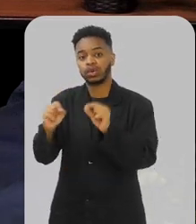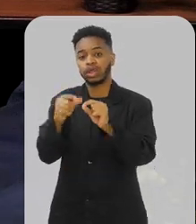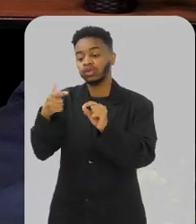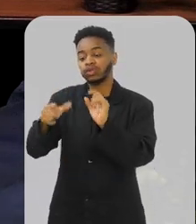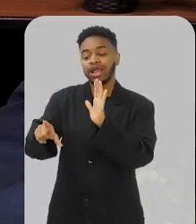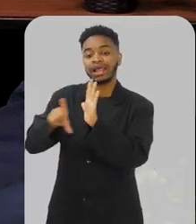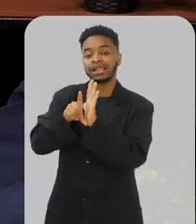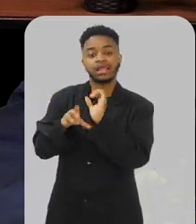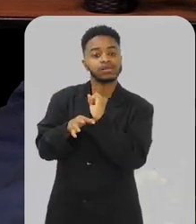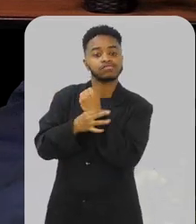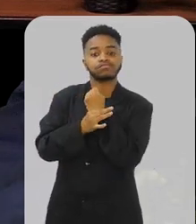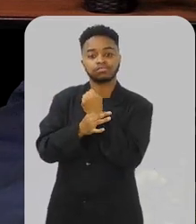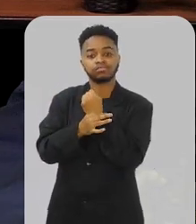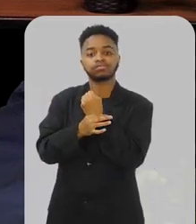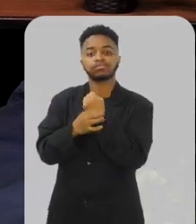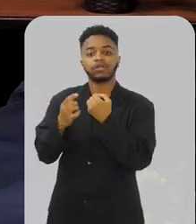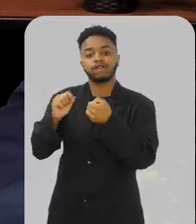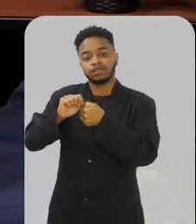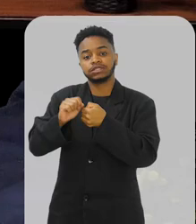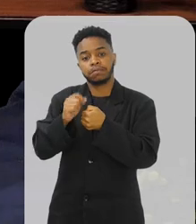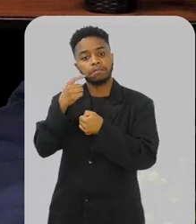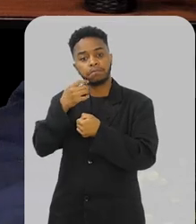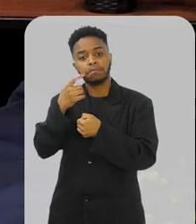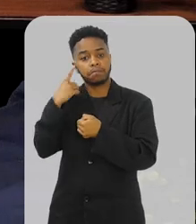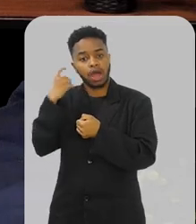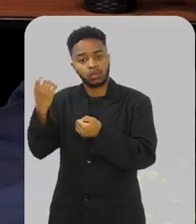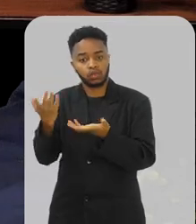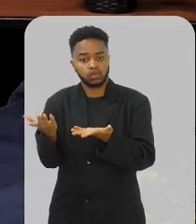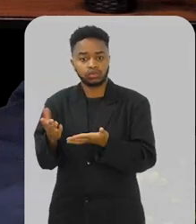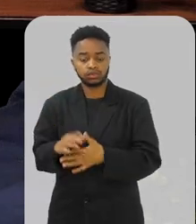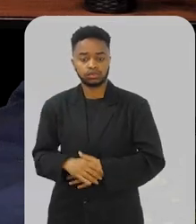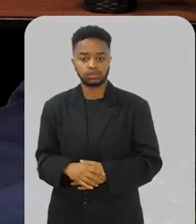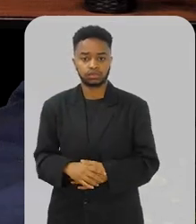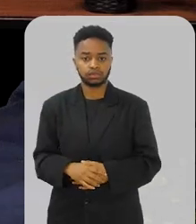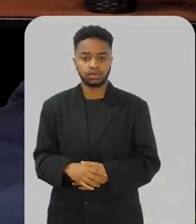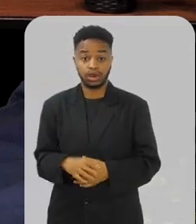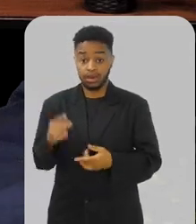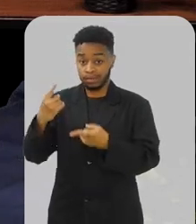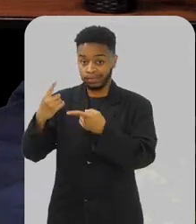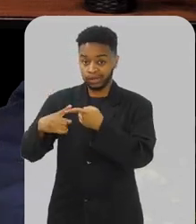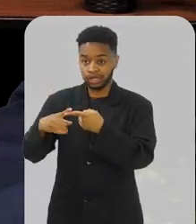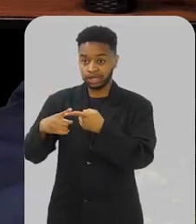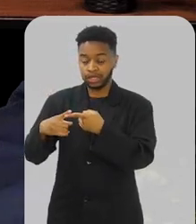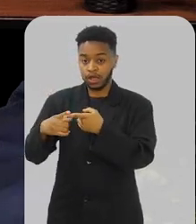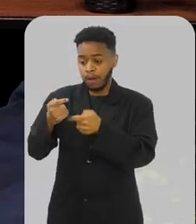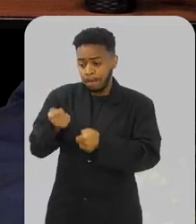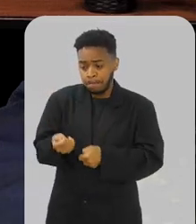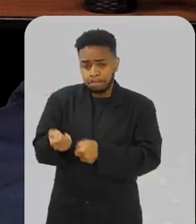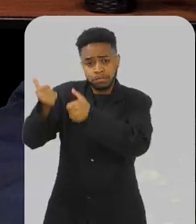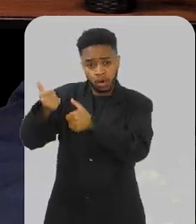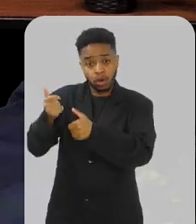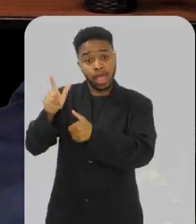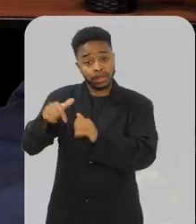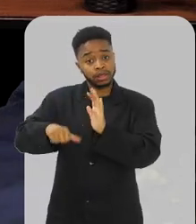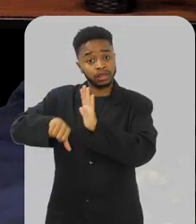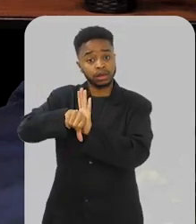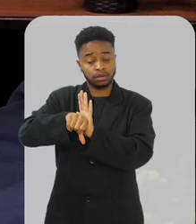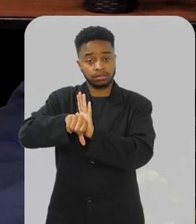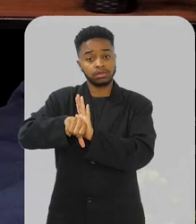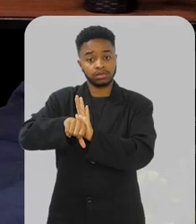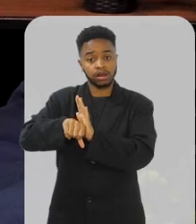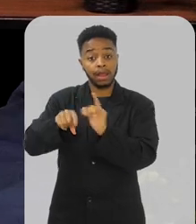não tem lei que garanta você fazer determinados barulhos. Porque soltar fogos é